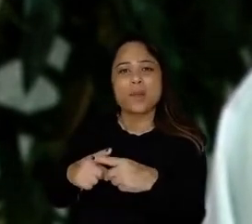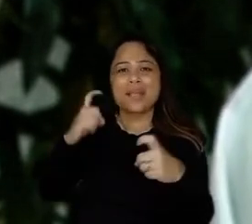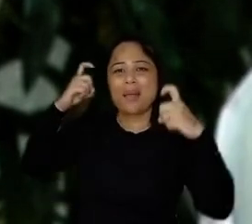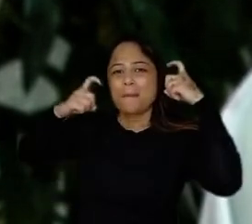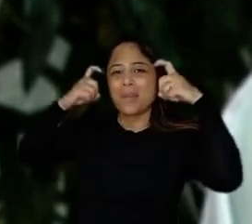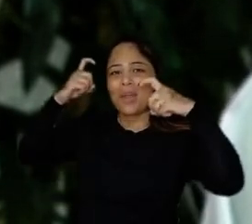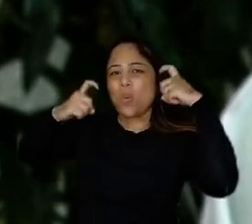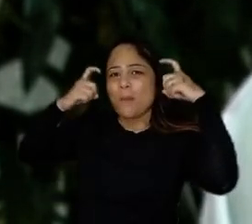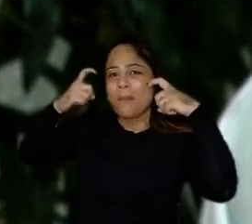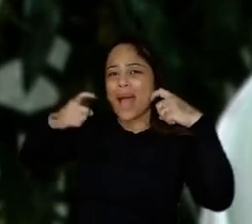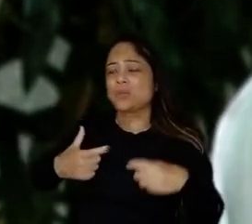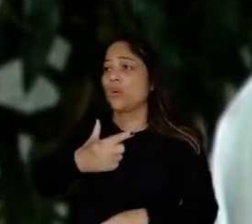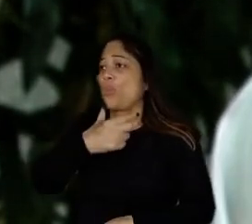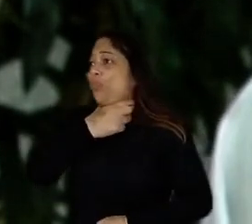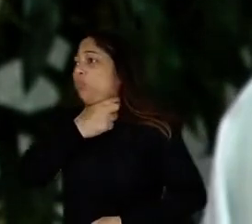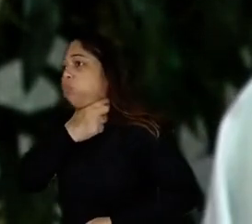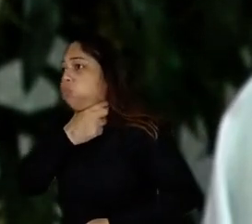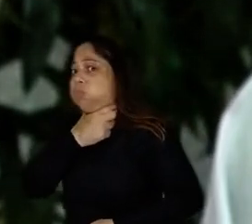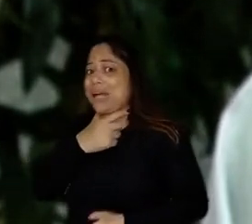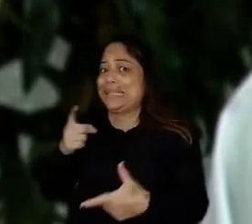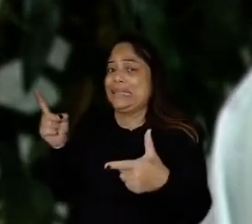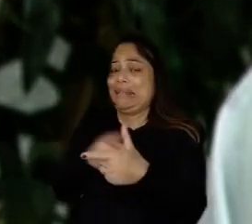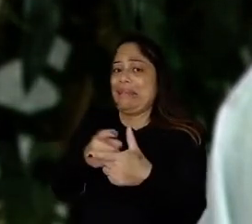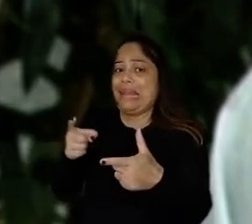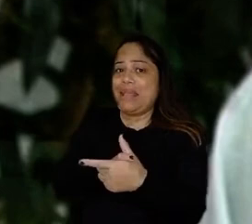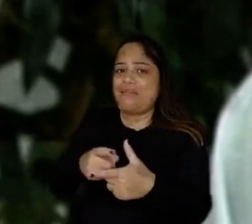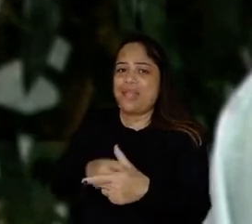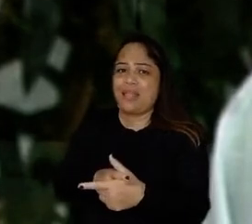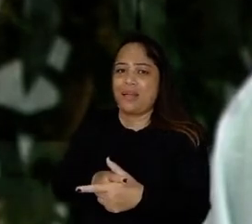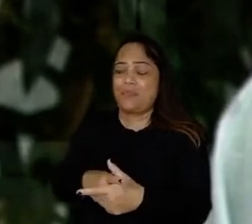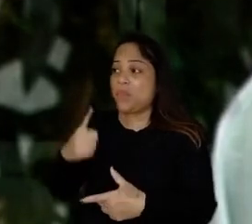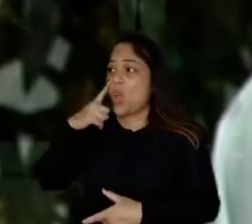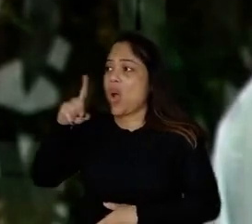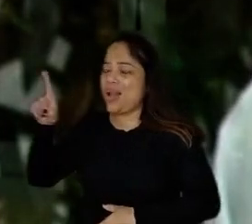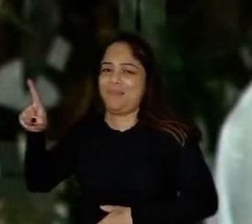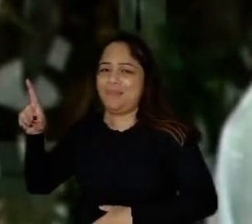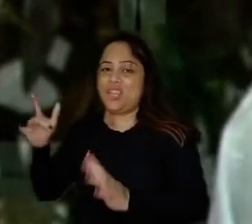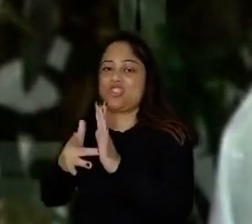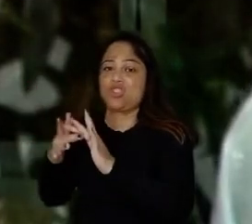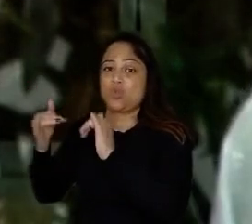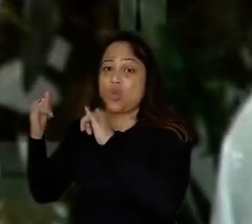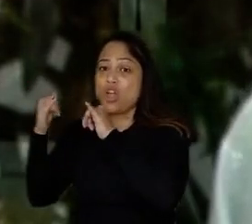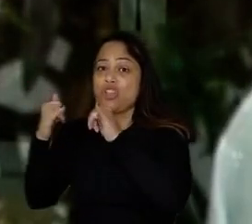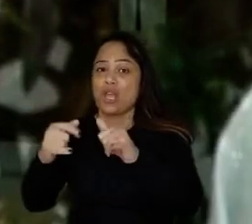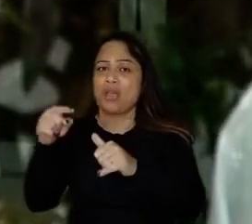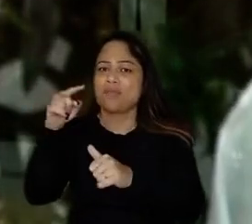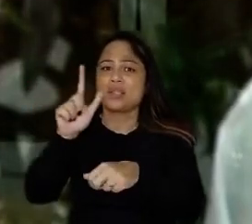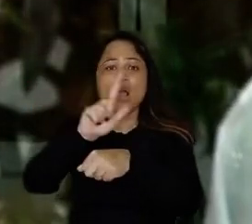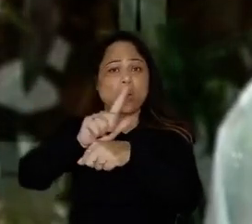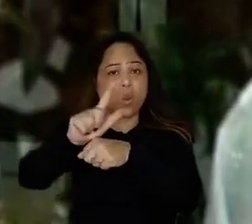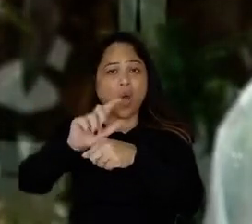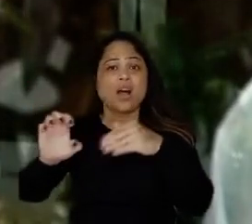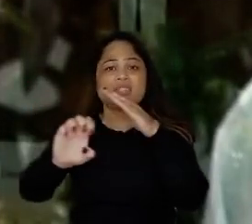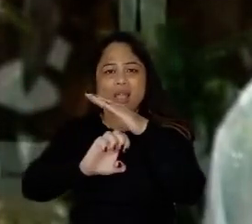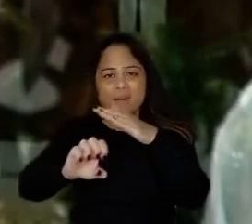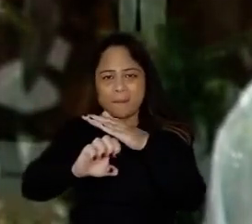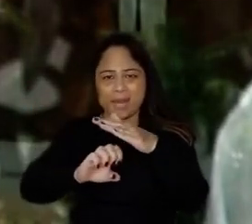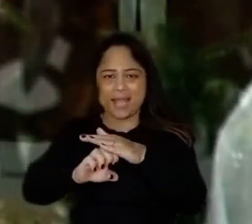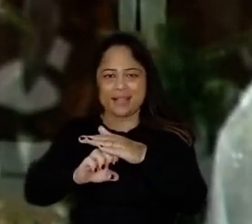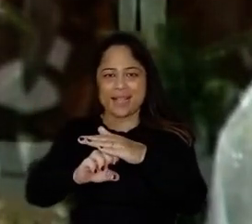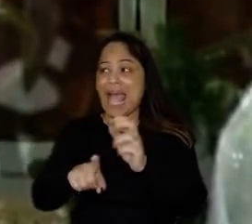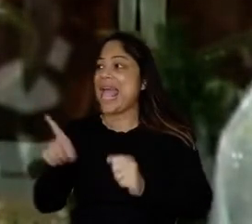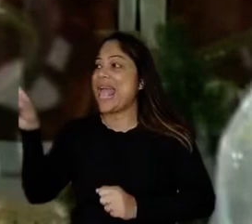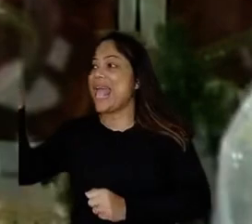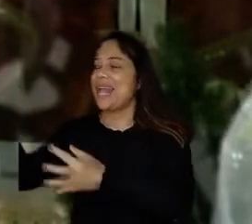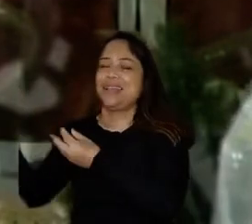suas dívidas. E o Senhor só pede para eu te dizer que esse negócio que você tem, quem te deu